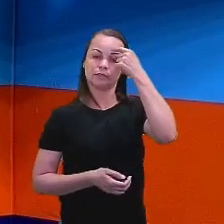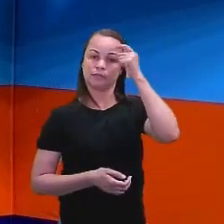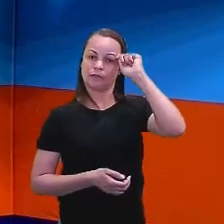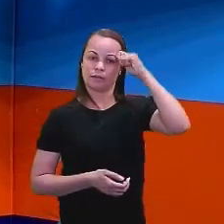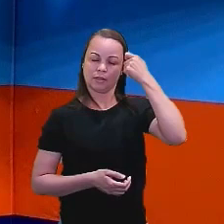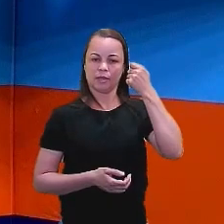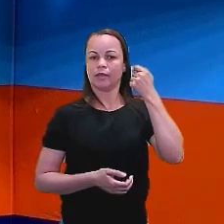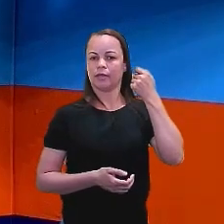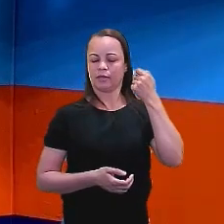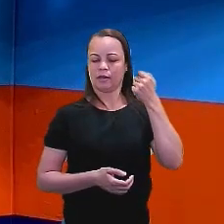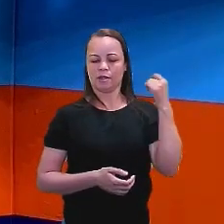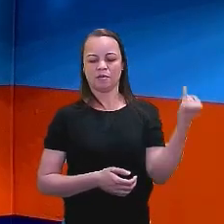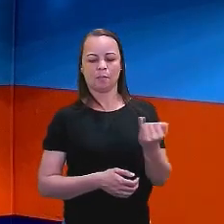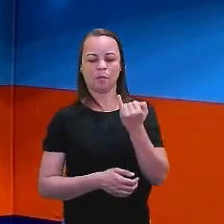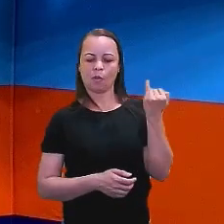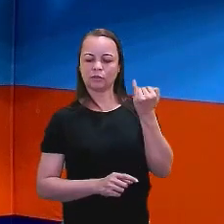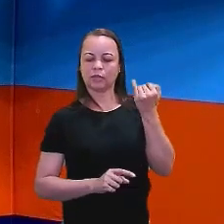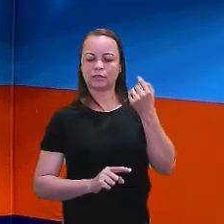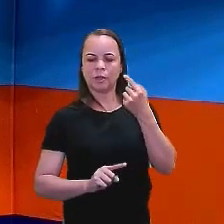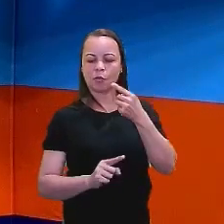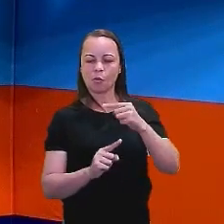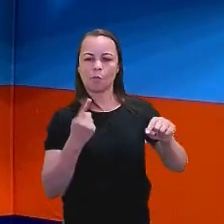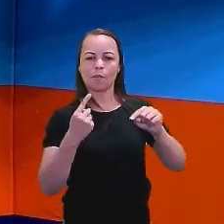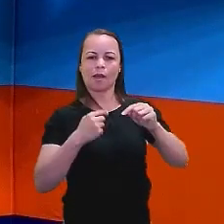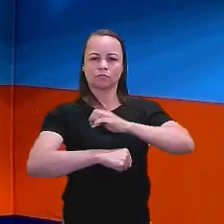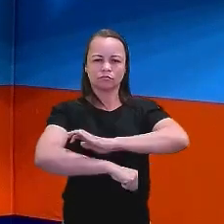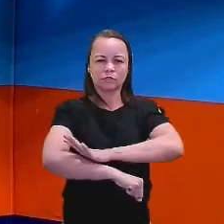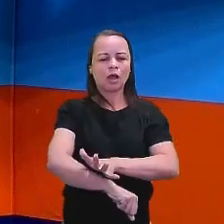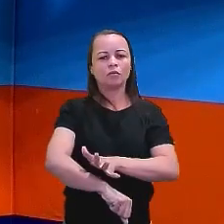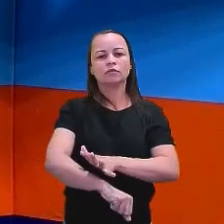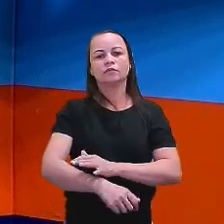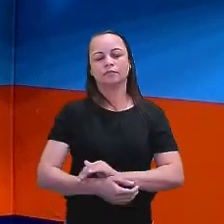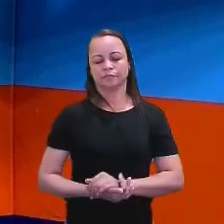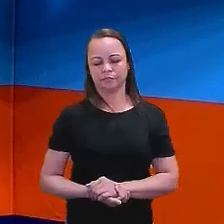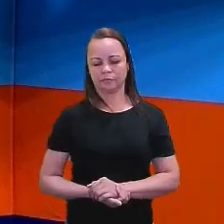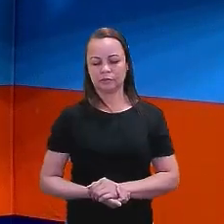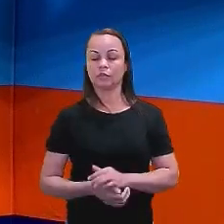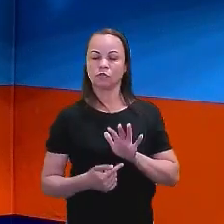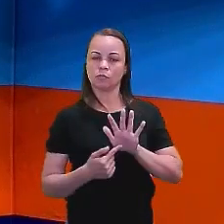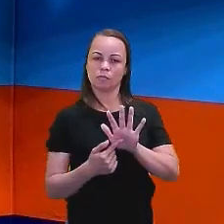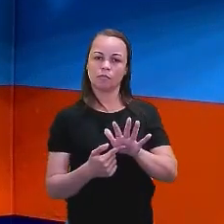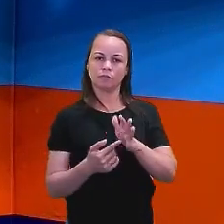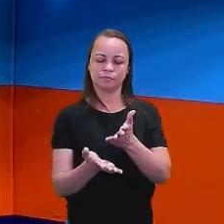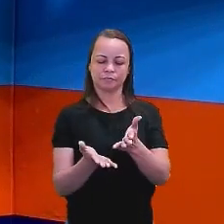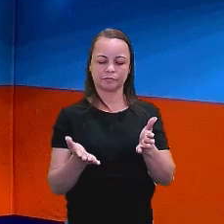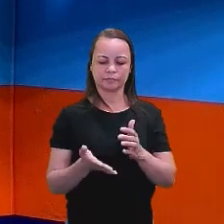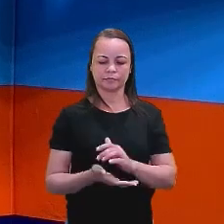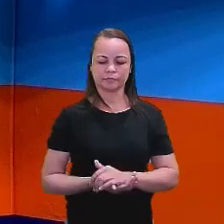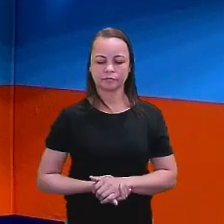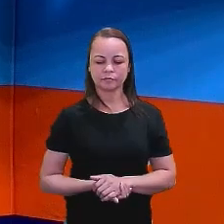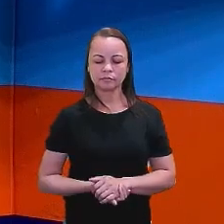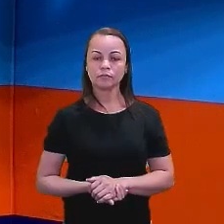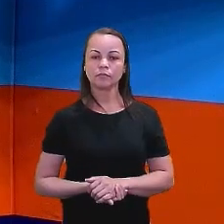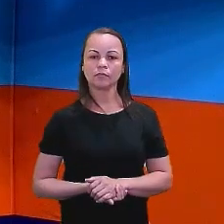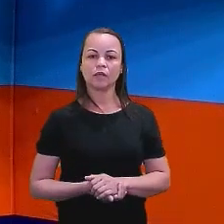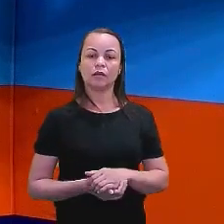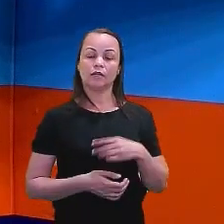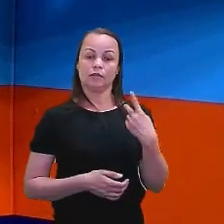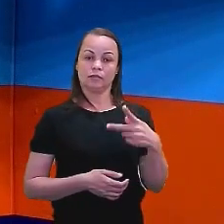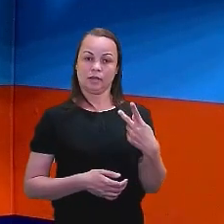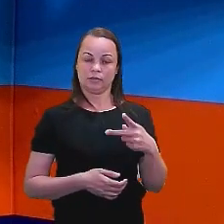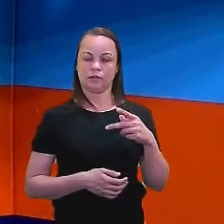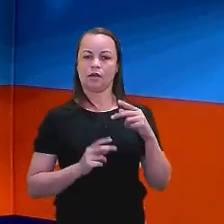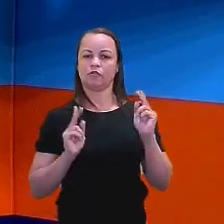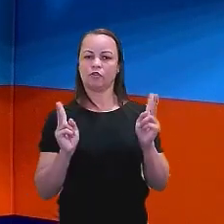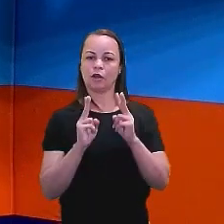combate ao racismo? Através disso que eu venho aqui apontando para vocês, através dessa valorização que